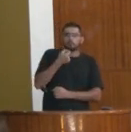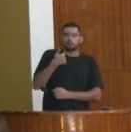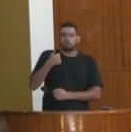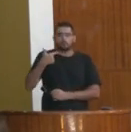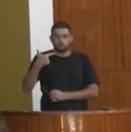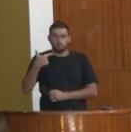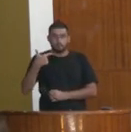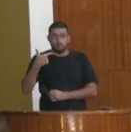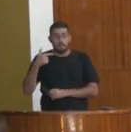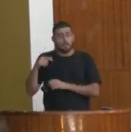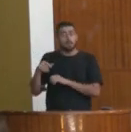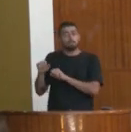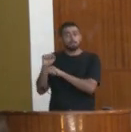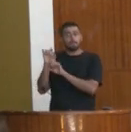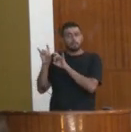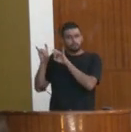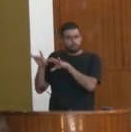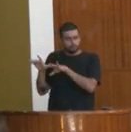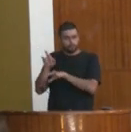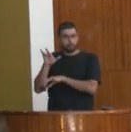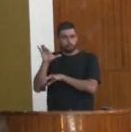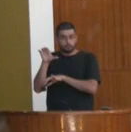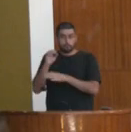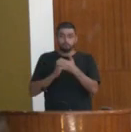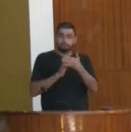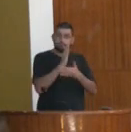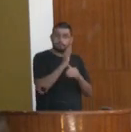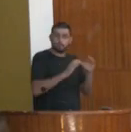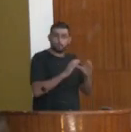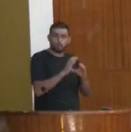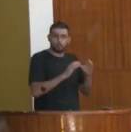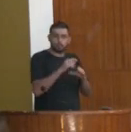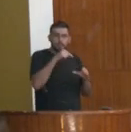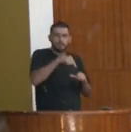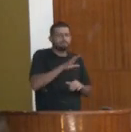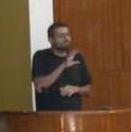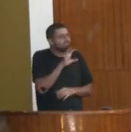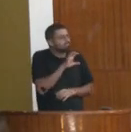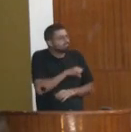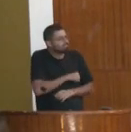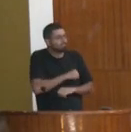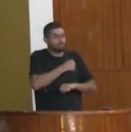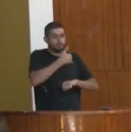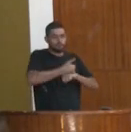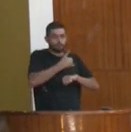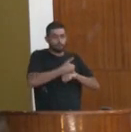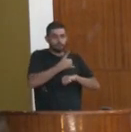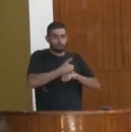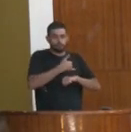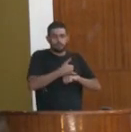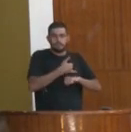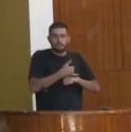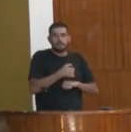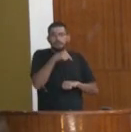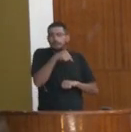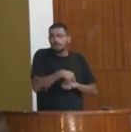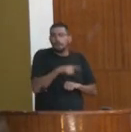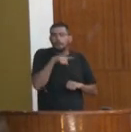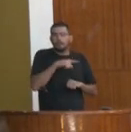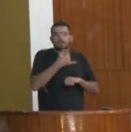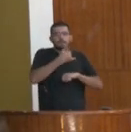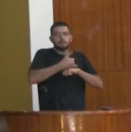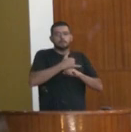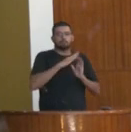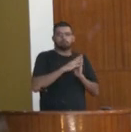para cá, passei num concurso público aqui. Adoro essa cidade, é uma cidade que realmente me acolheu, uma cidade...